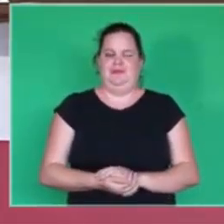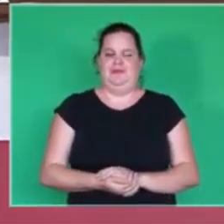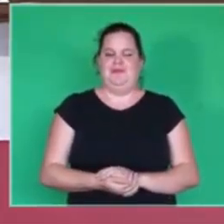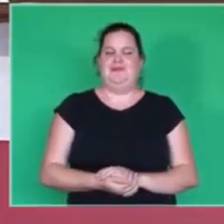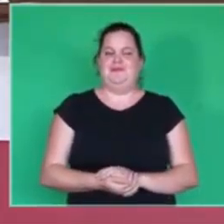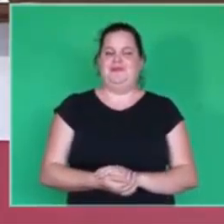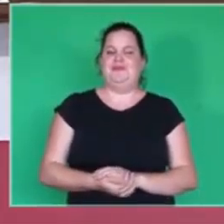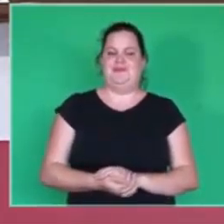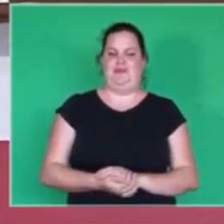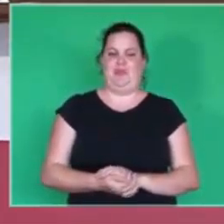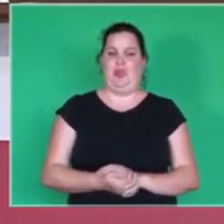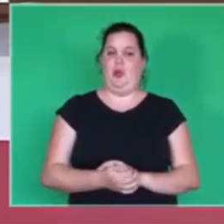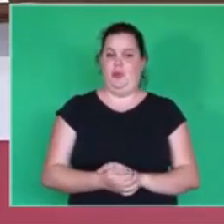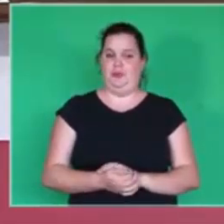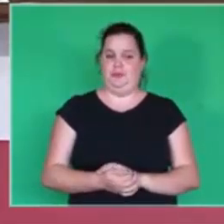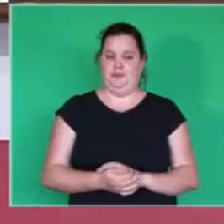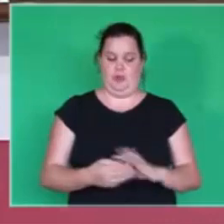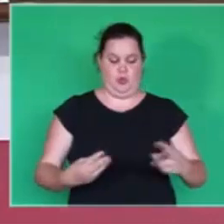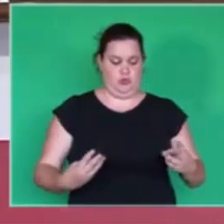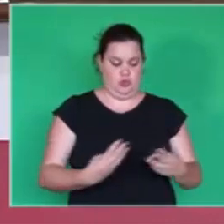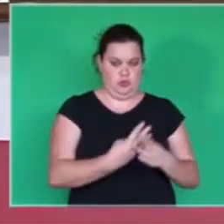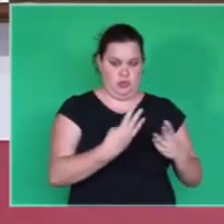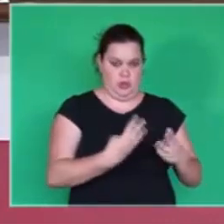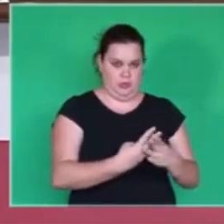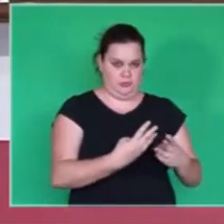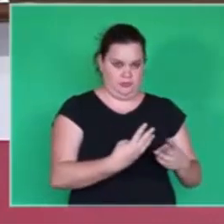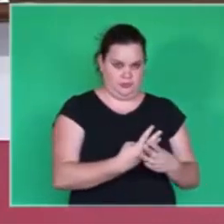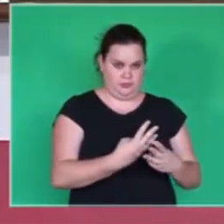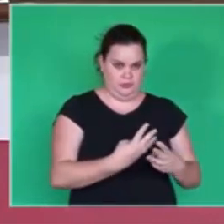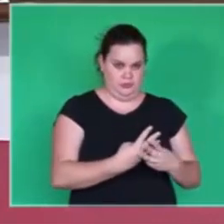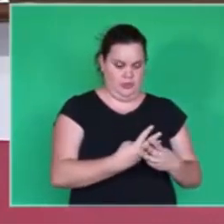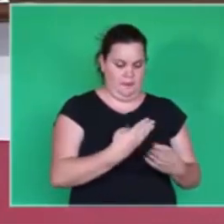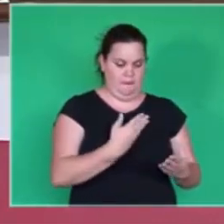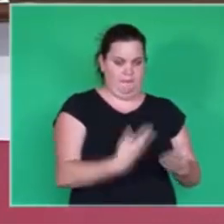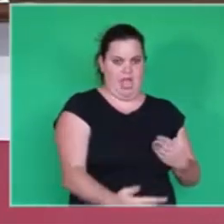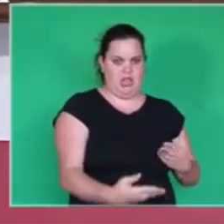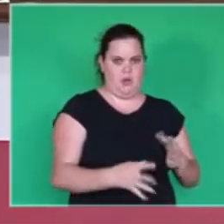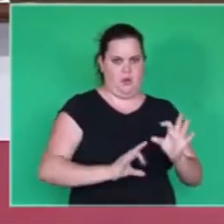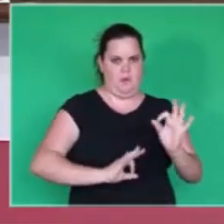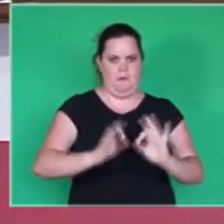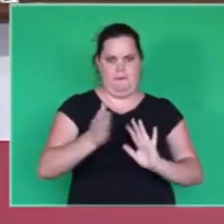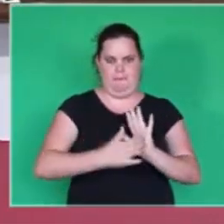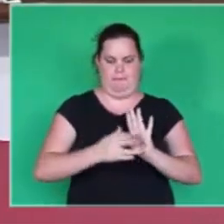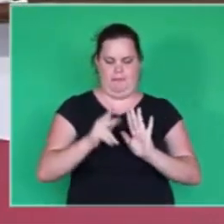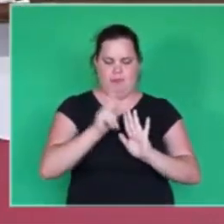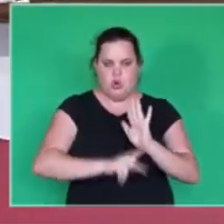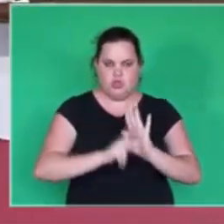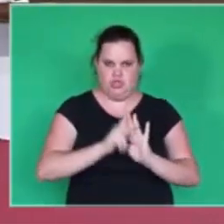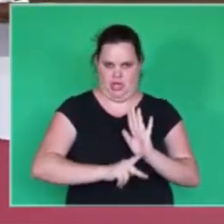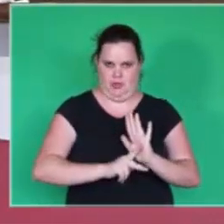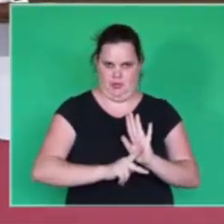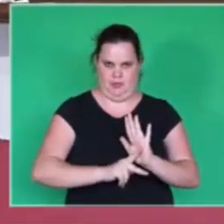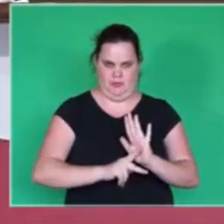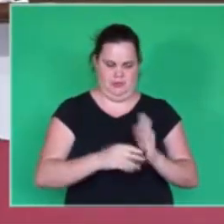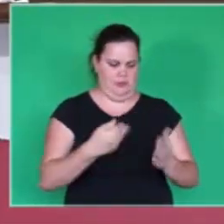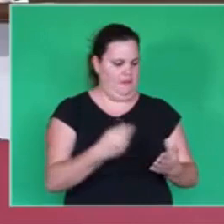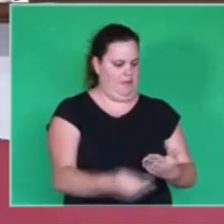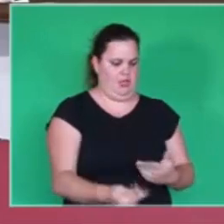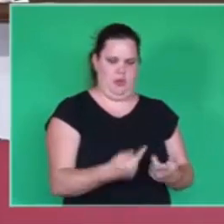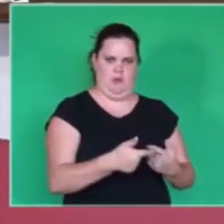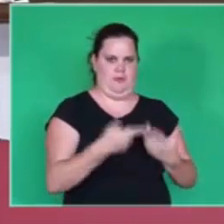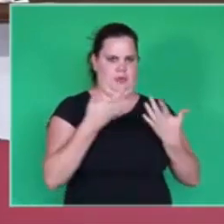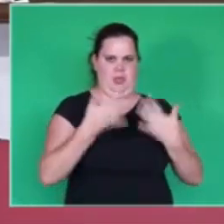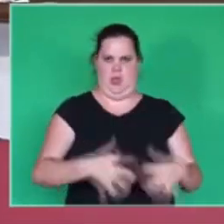judaísmo perdeu o projeto, saiu do projeto. Por quê? Não deu mais